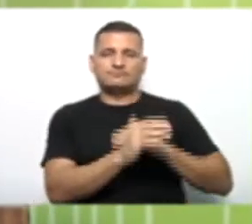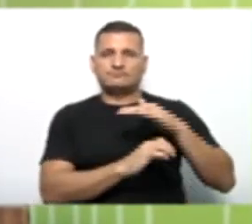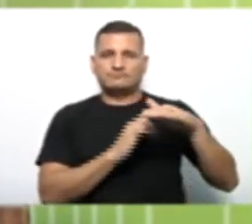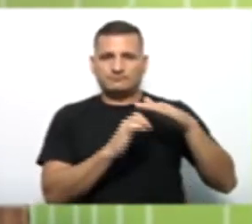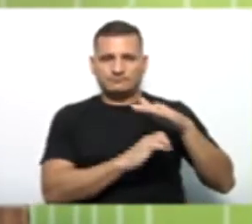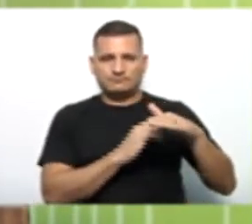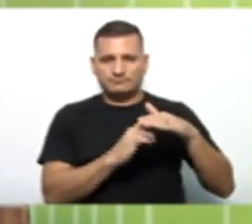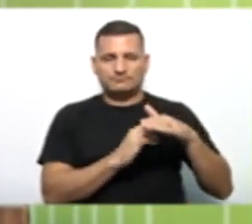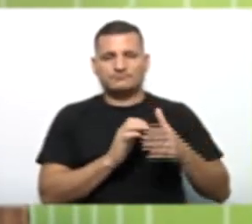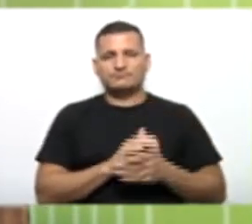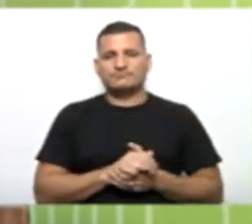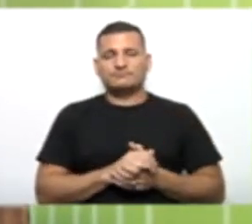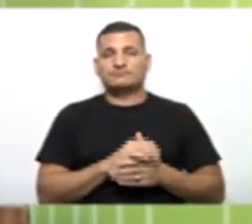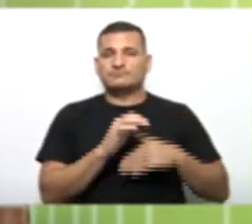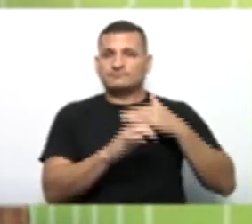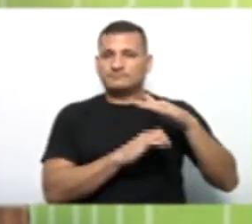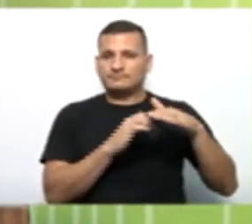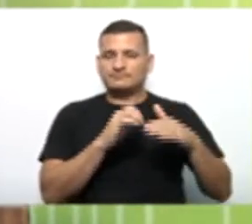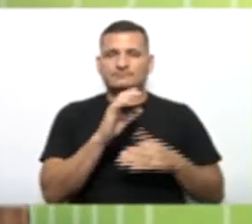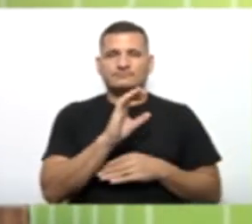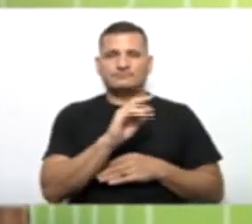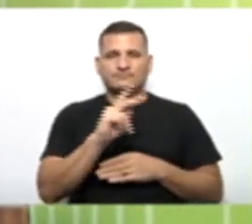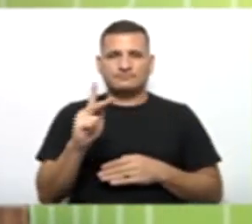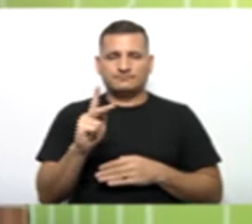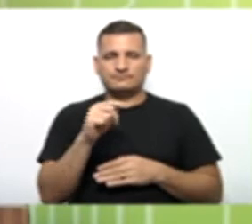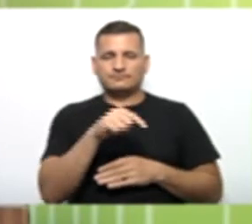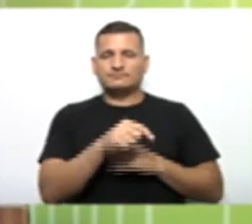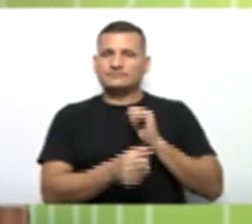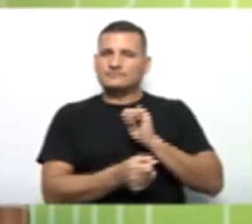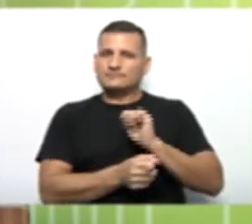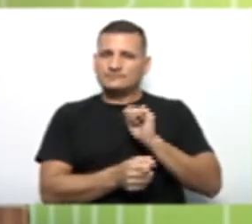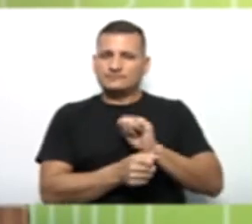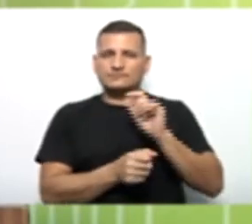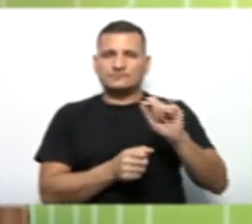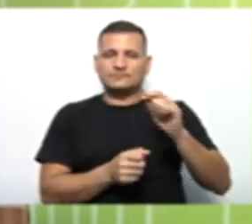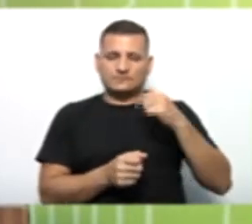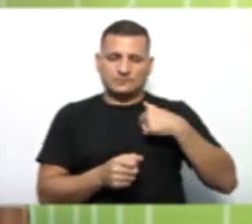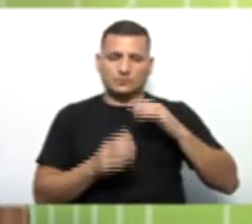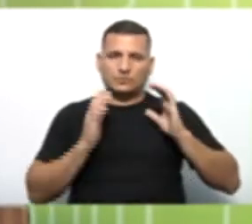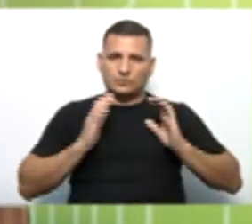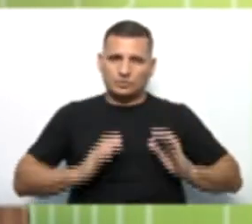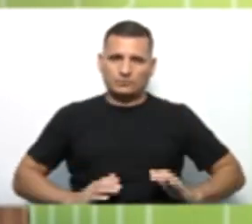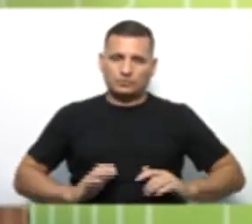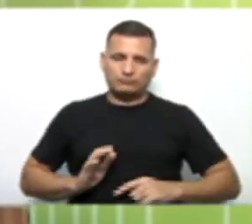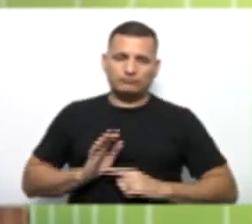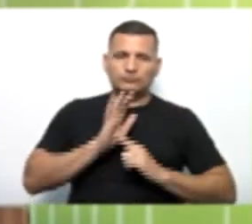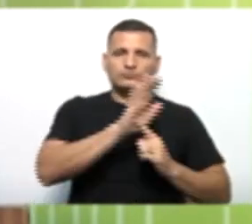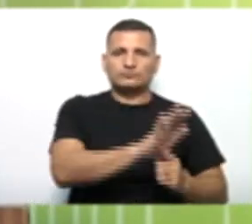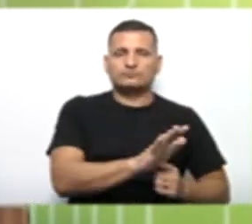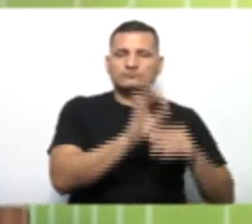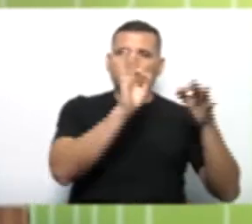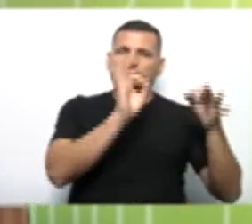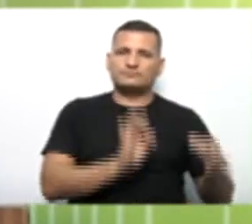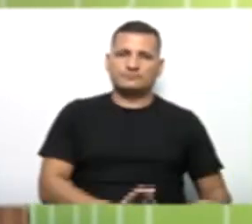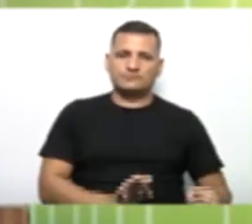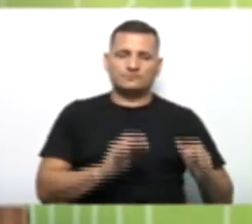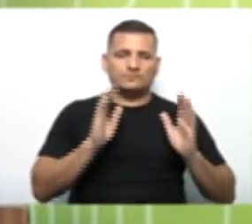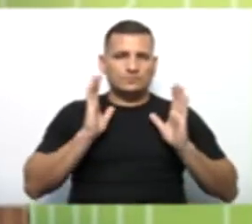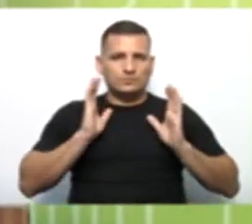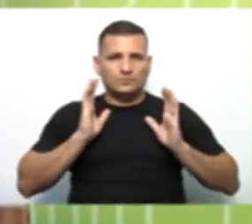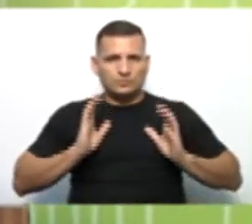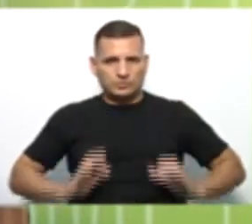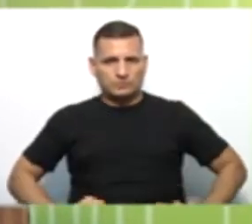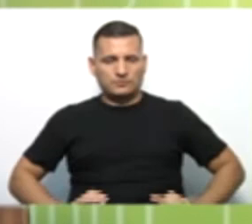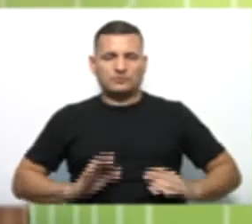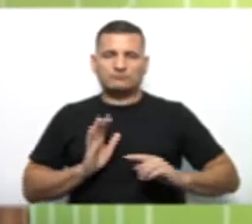para aquela instituição a empresa a cooperativa ela espera de mim um comportamento adequado um comportamento que